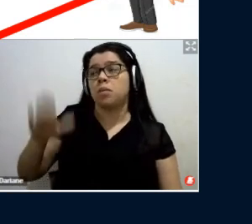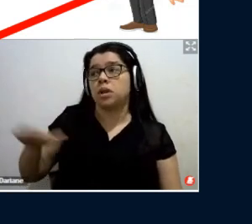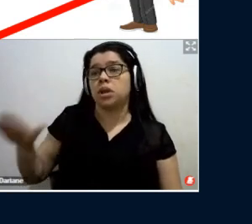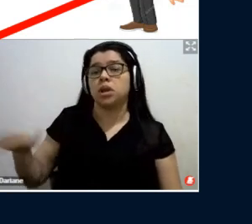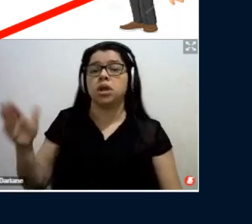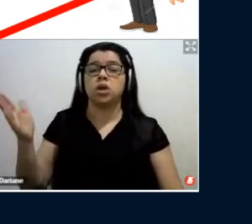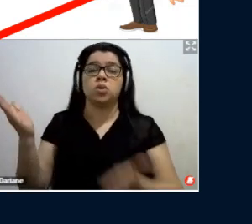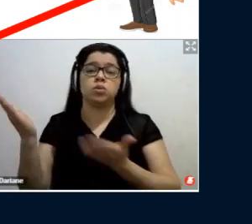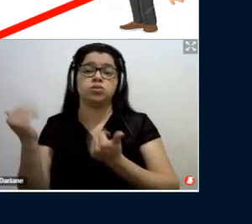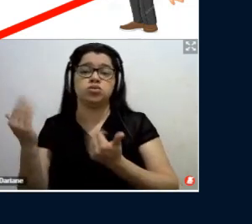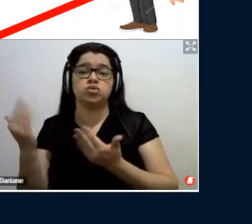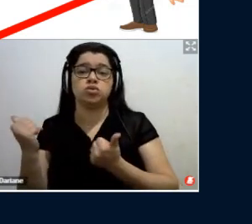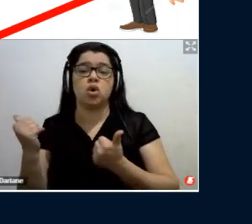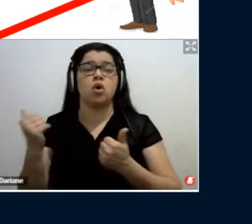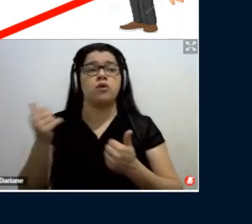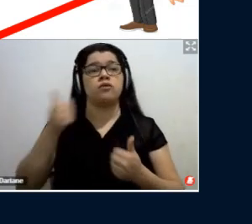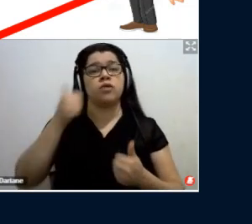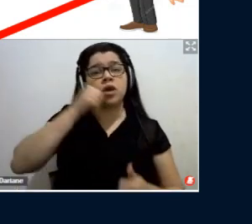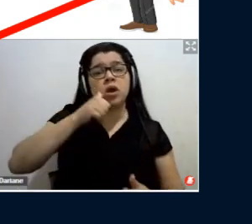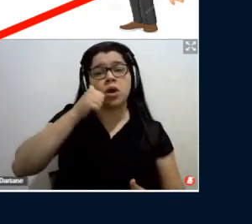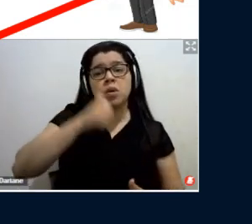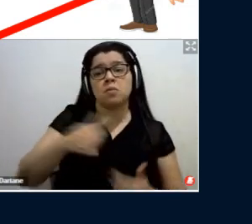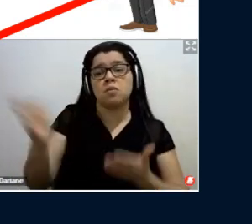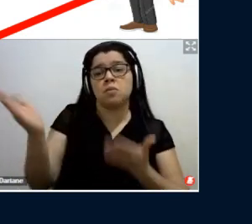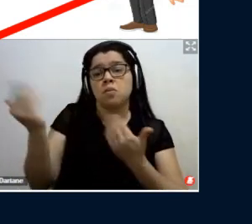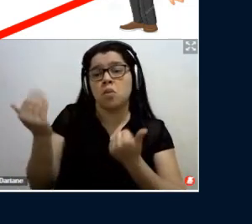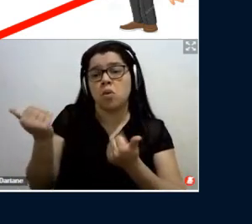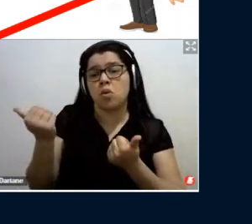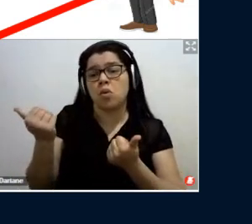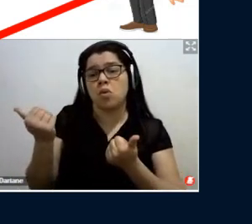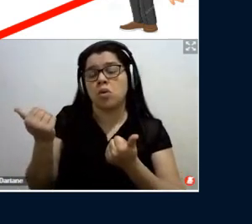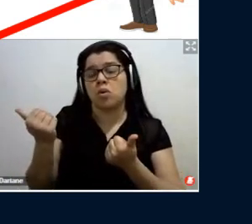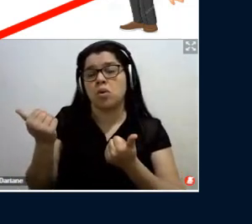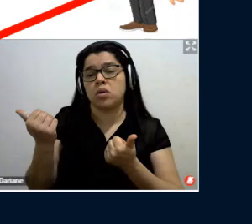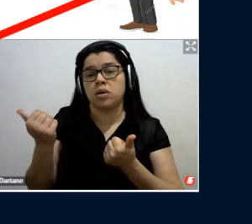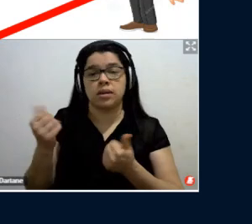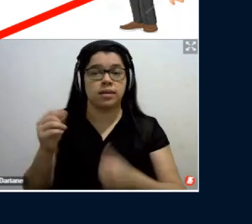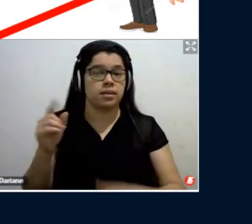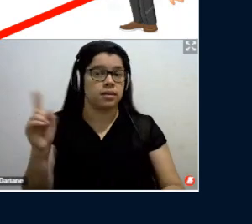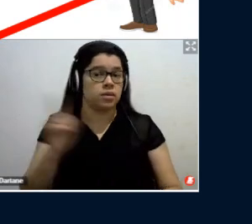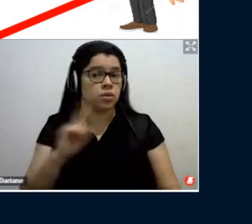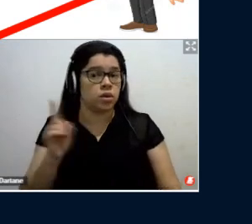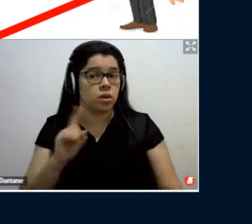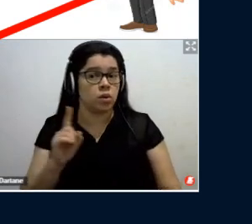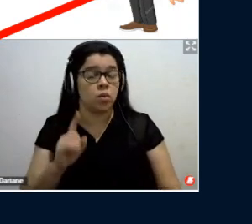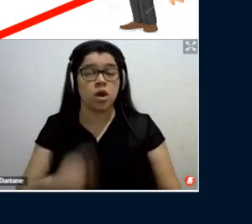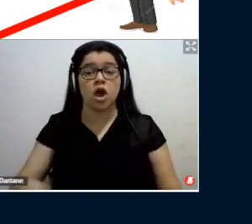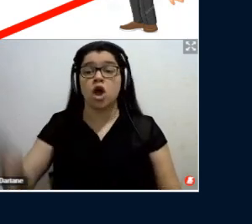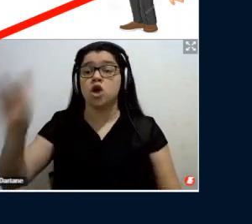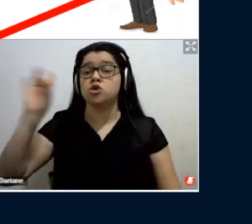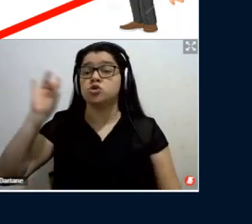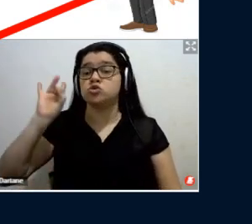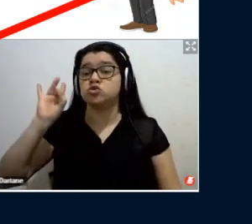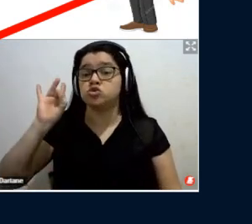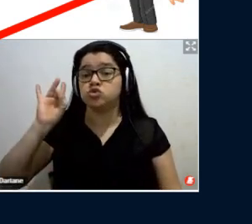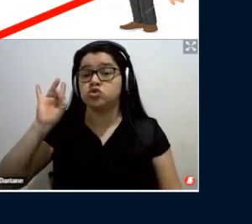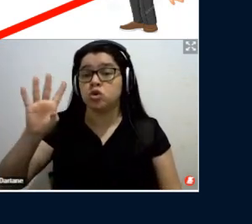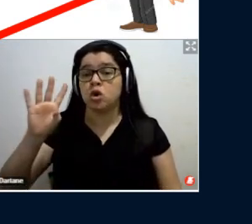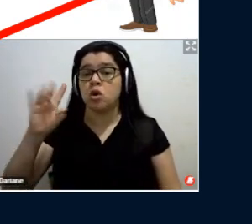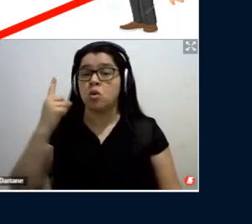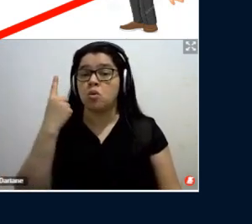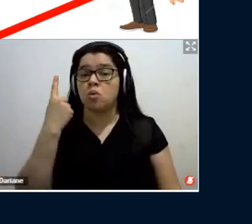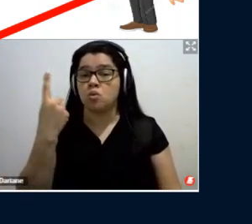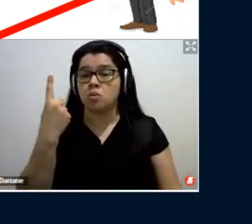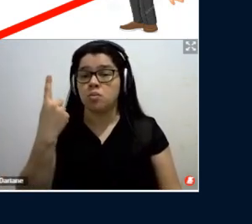só o rapaz? É só o rapaz, não é o rapaz e a moça. Então